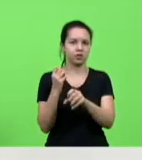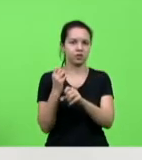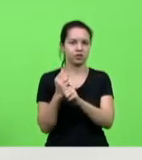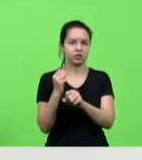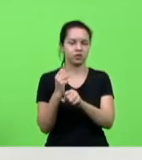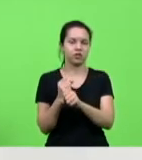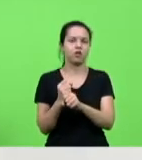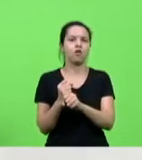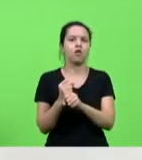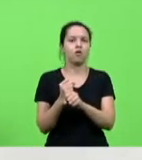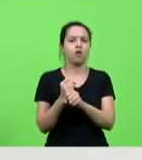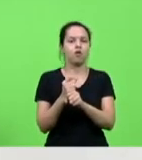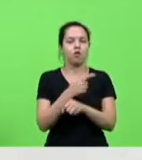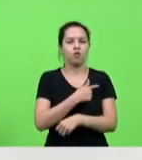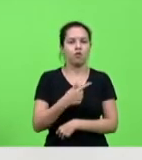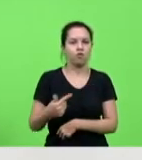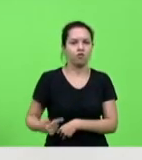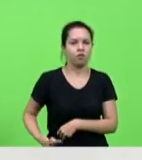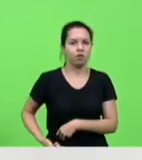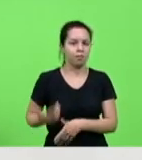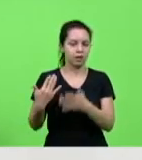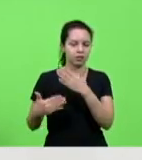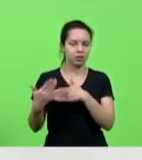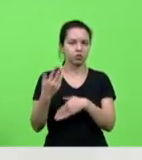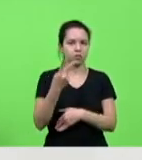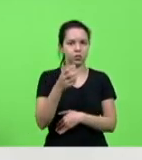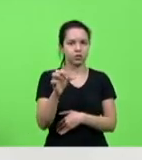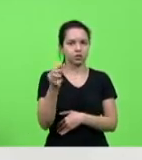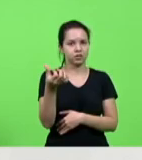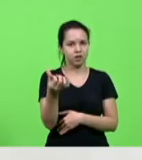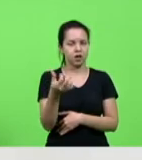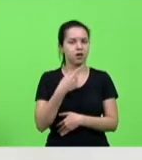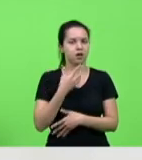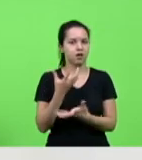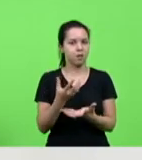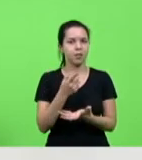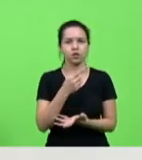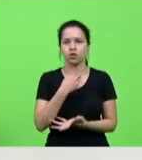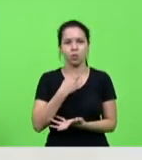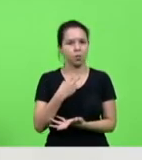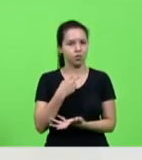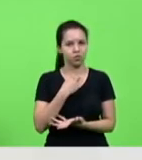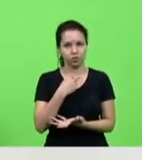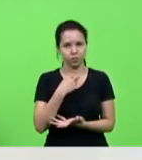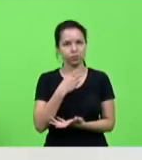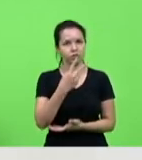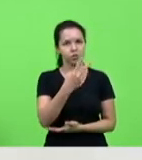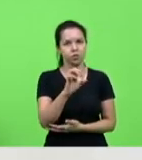2016, estiria e não podia. 2021,